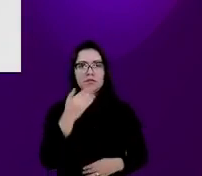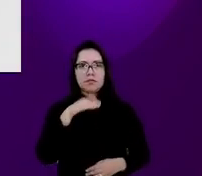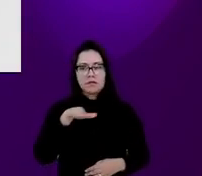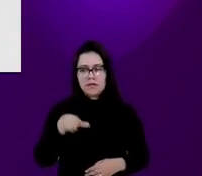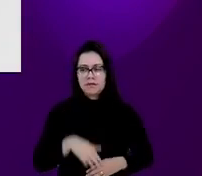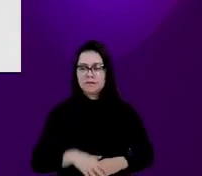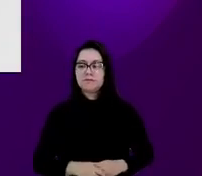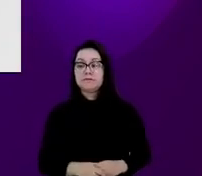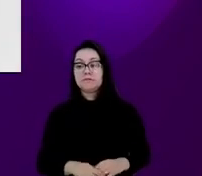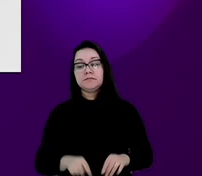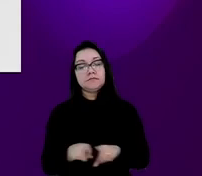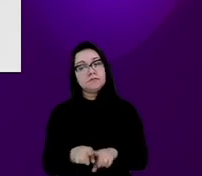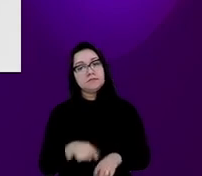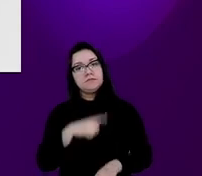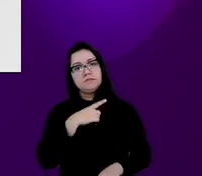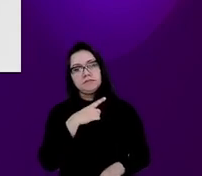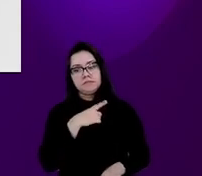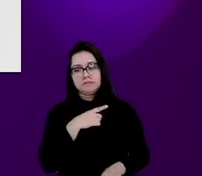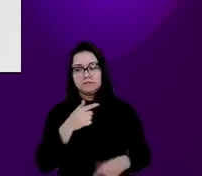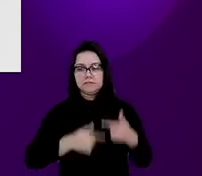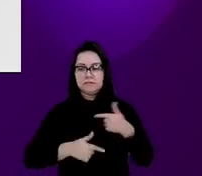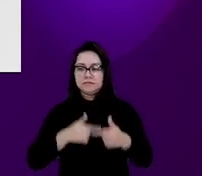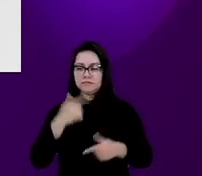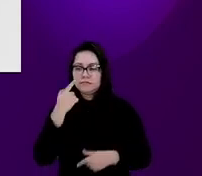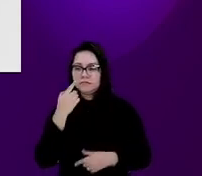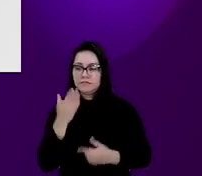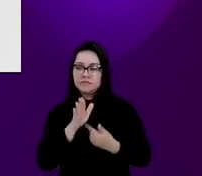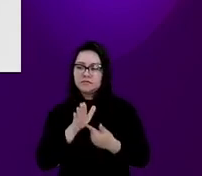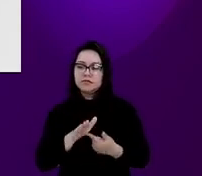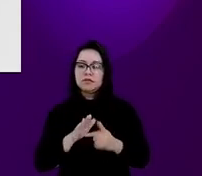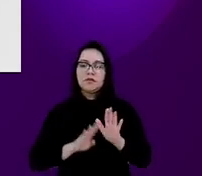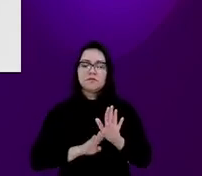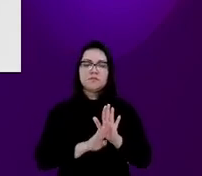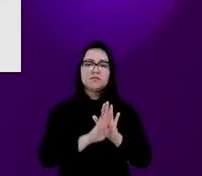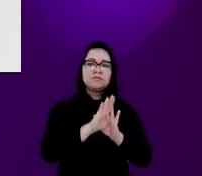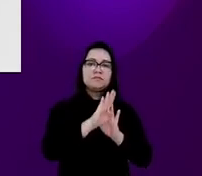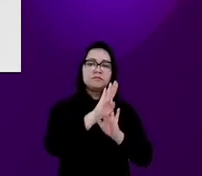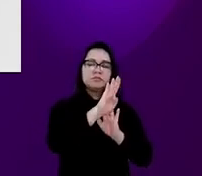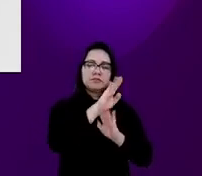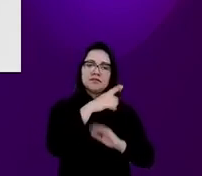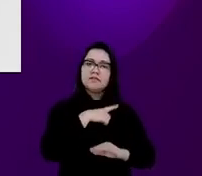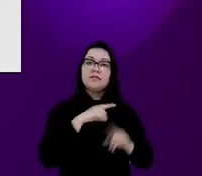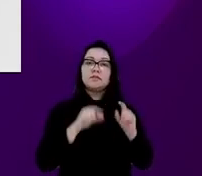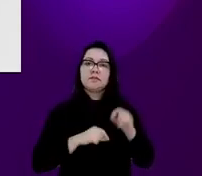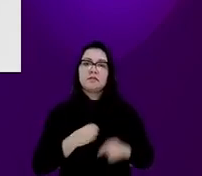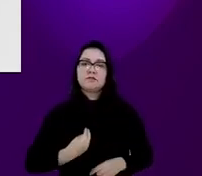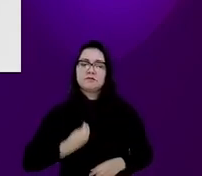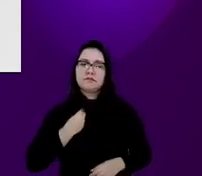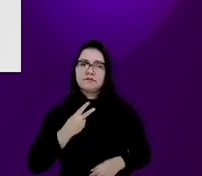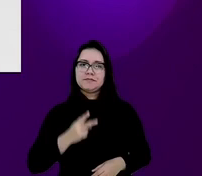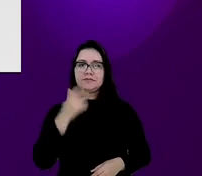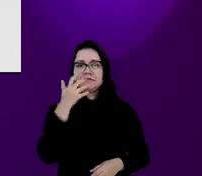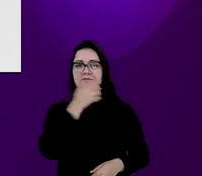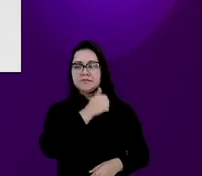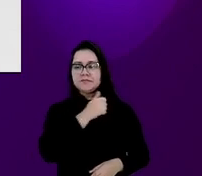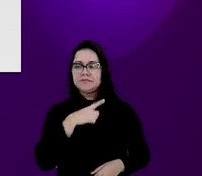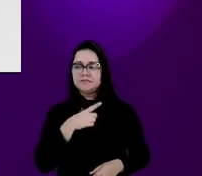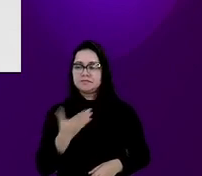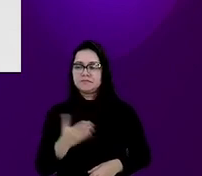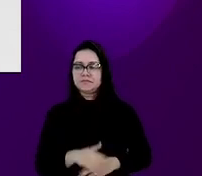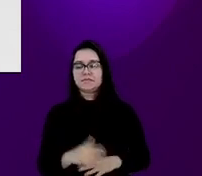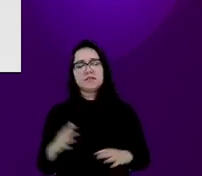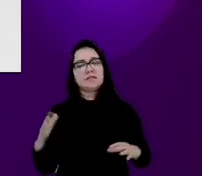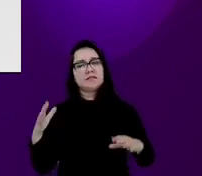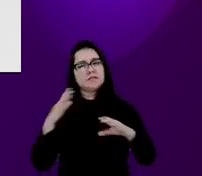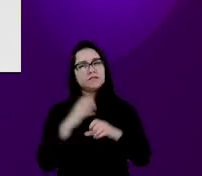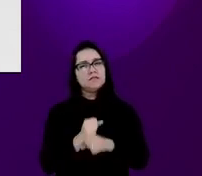gente se baseia, o trabalho publicado na New England, mostrando que você teve aumento de sobrevida e aumento de tempo livre de recorrência nessas pacientes. Então, juntando, hoje a